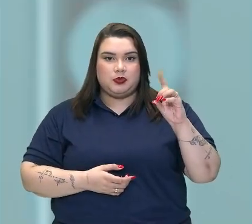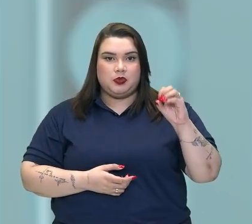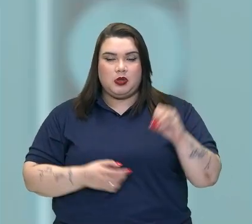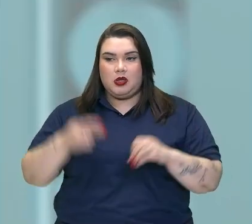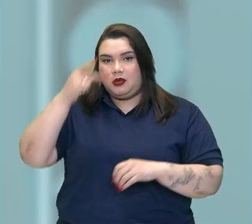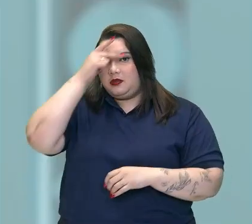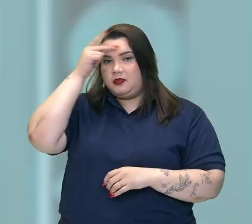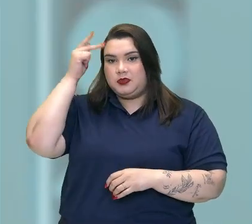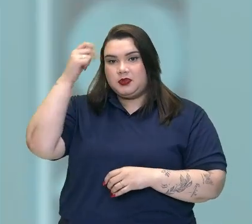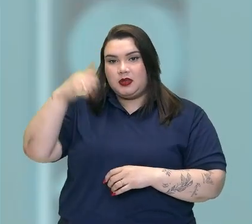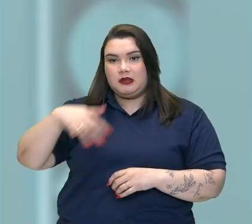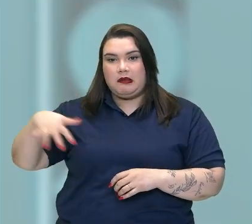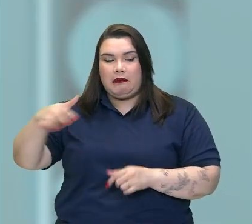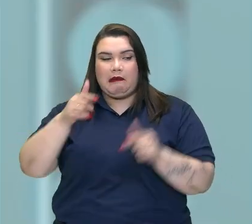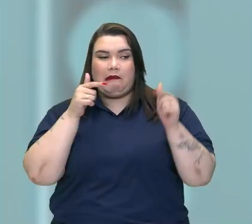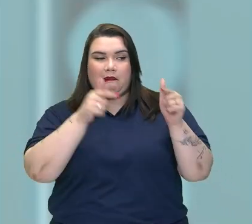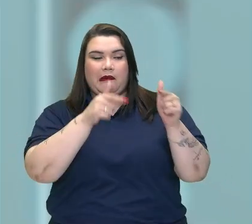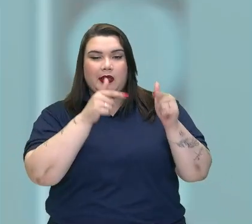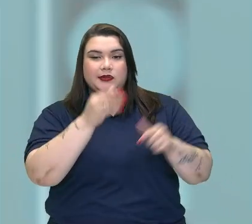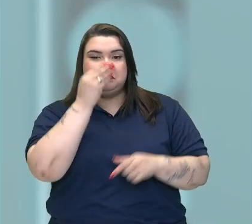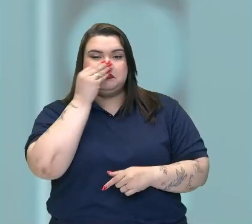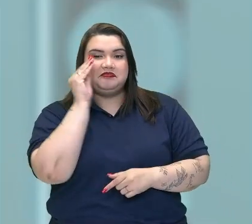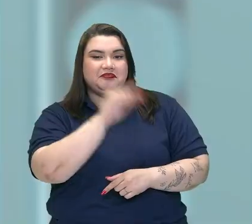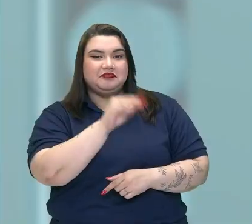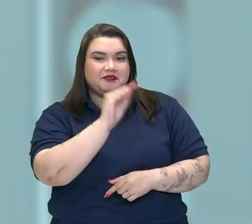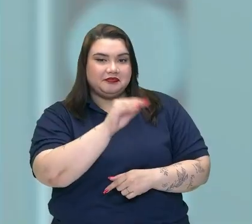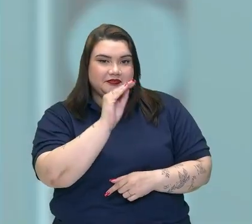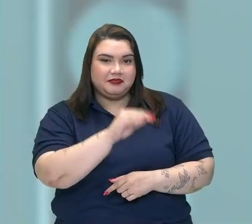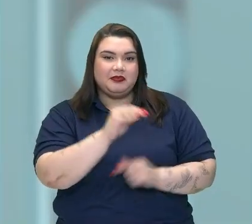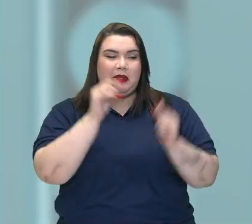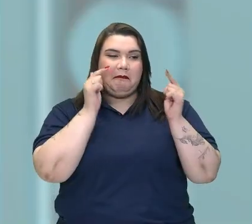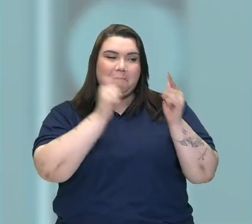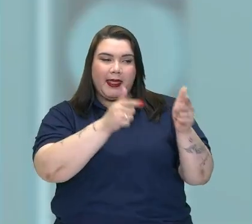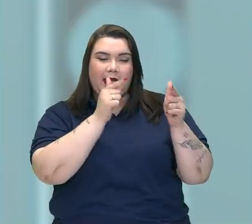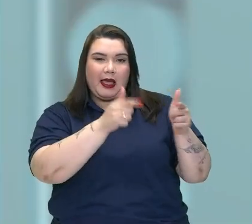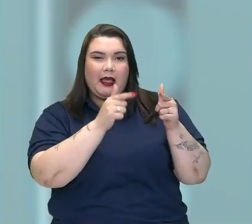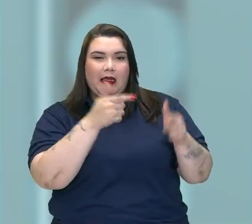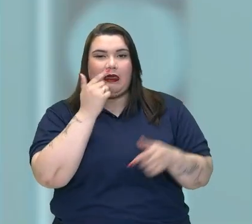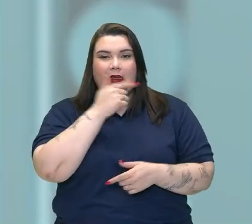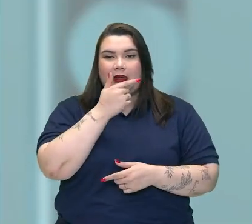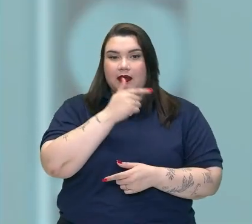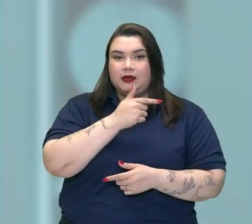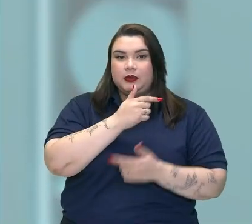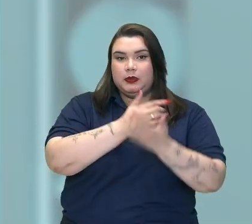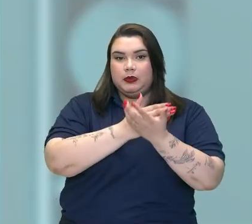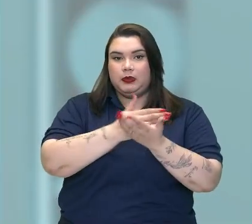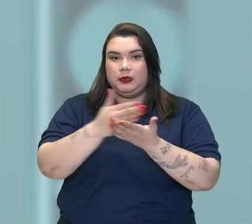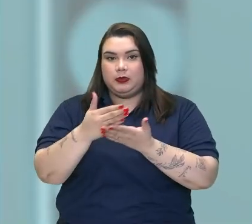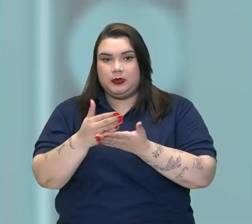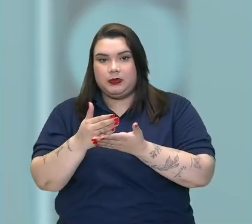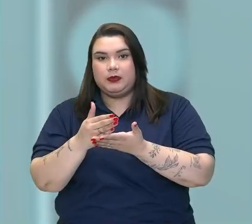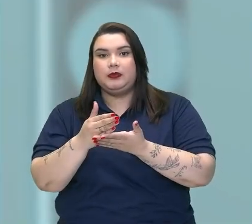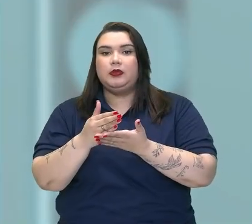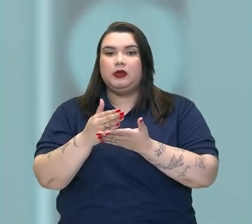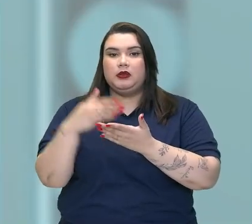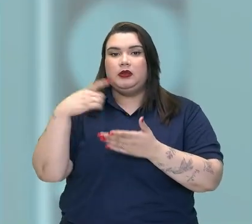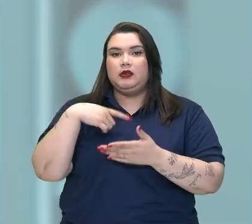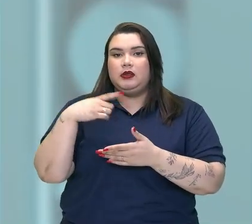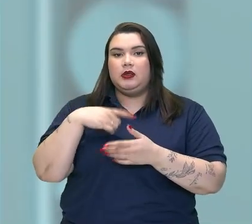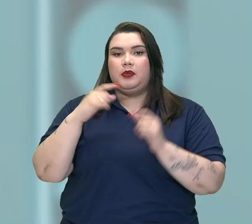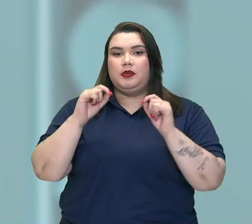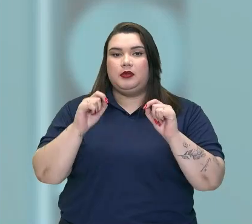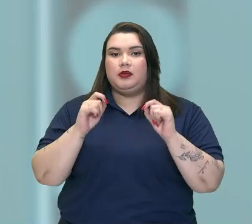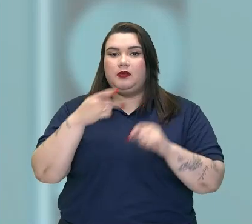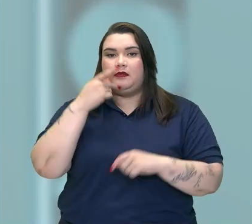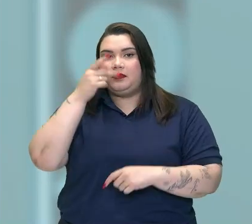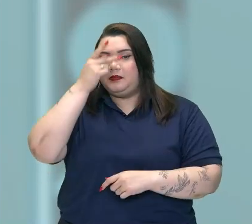pessoas dessa região, não é? As pessoas não ligam, inclusive bagunçam com ele, tanto que existe logo no começo desse áudio off, uma fala que dizia